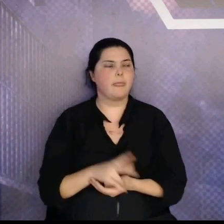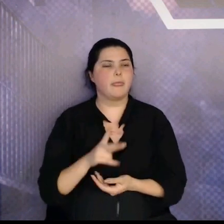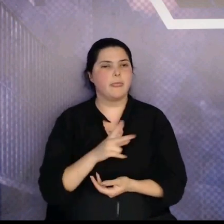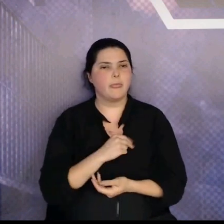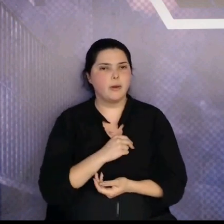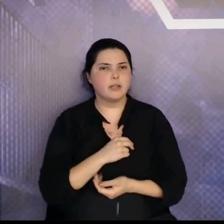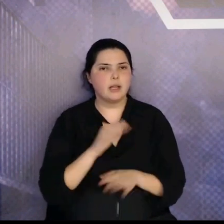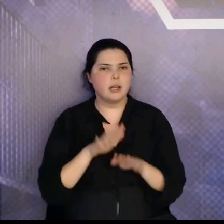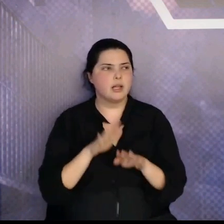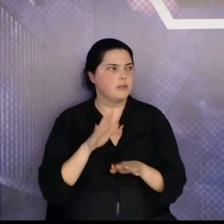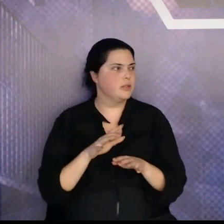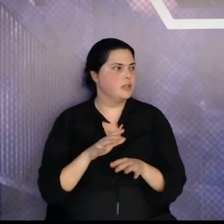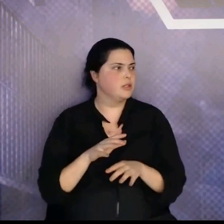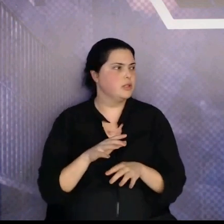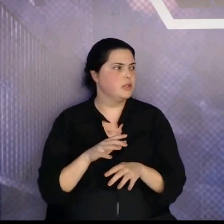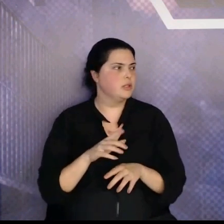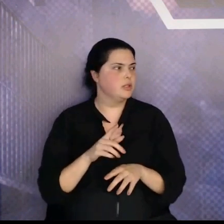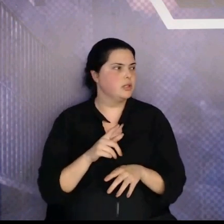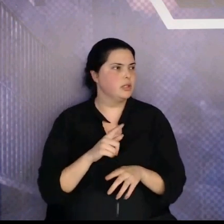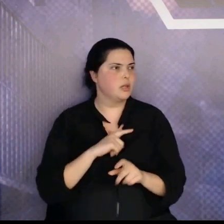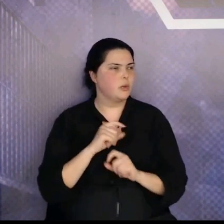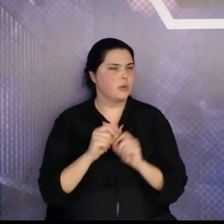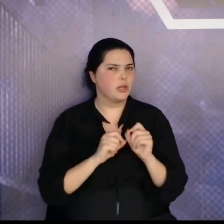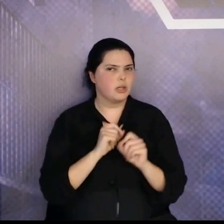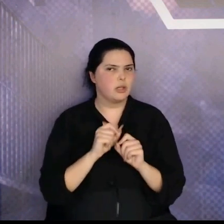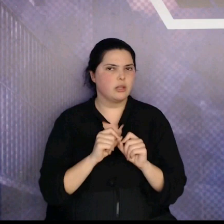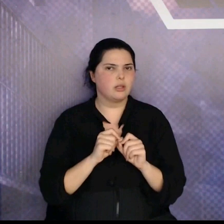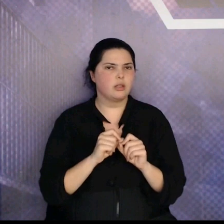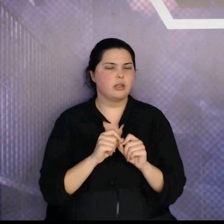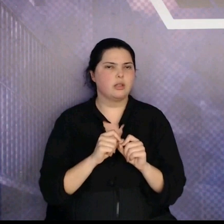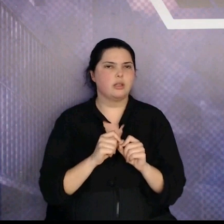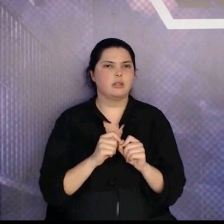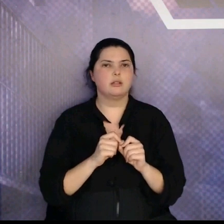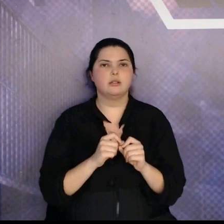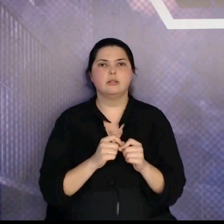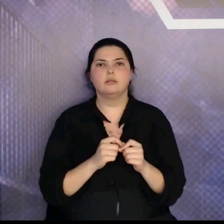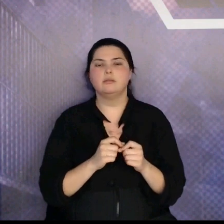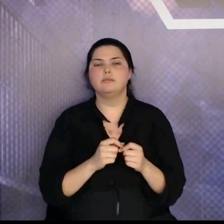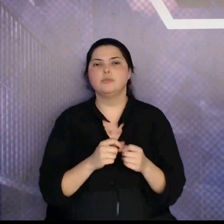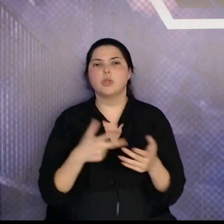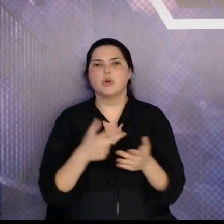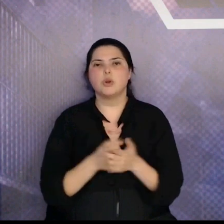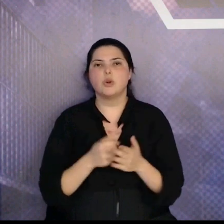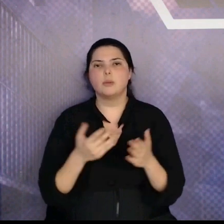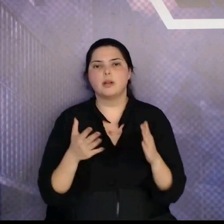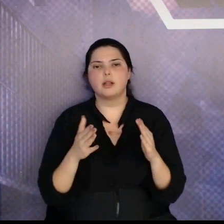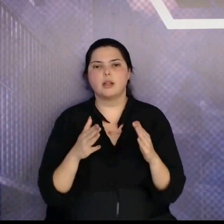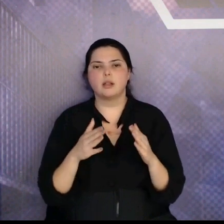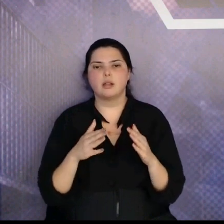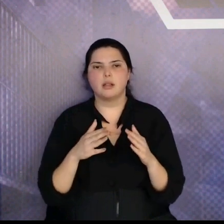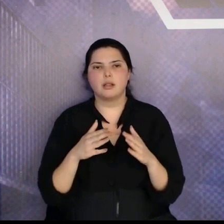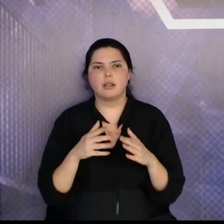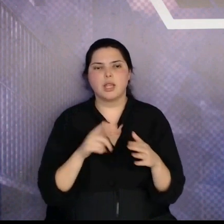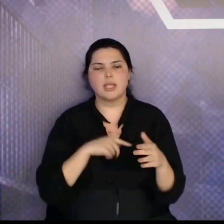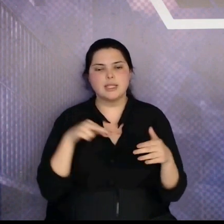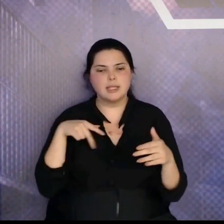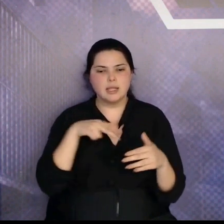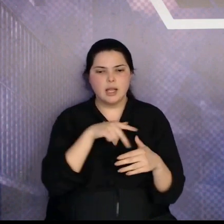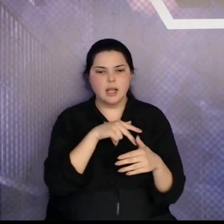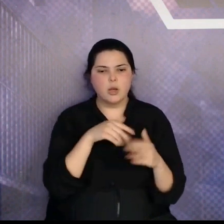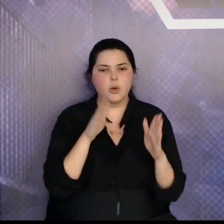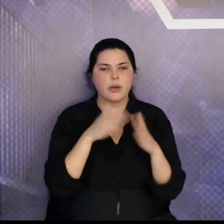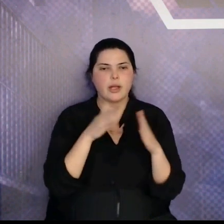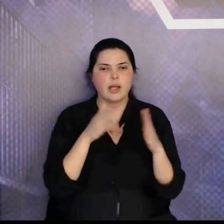vezes a gente compra ali um sobrado com escadas, né? E a gente vai morar nesse